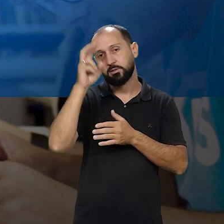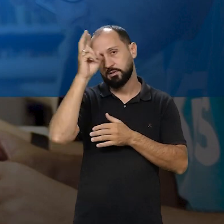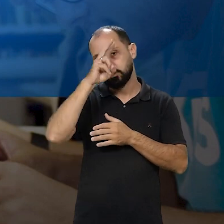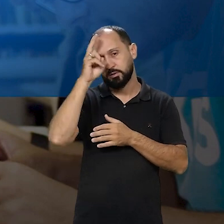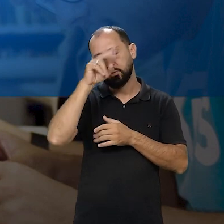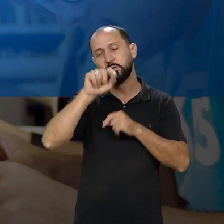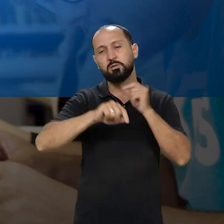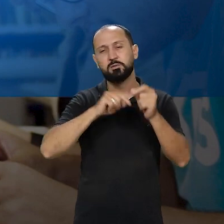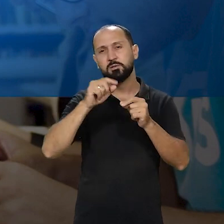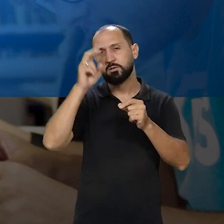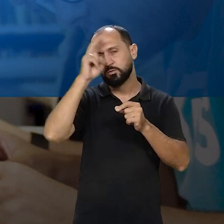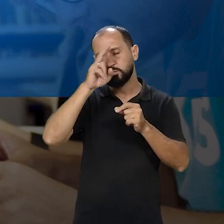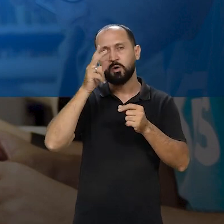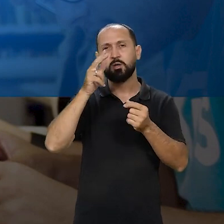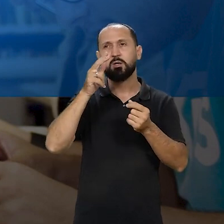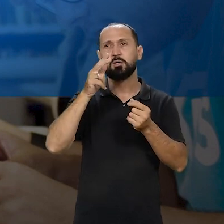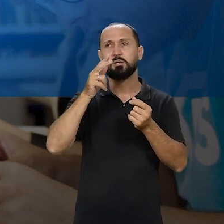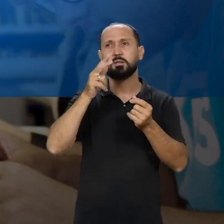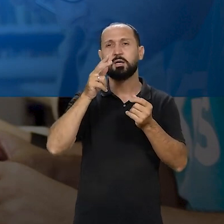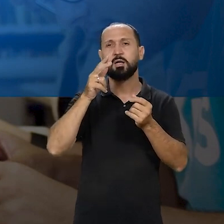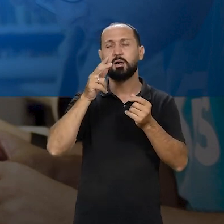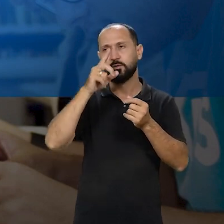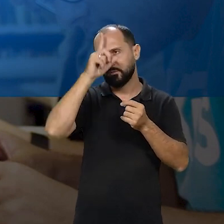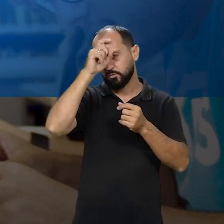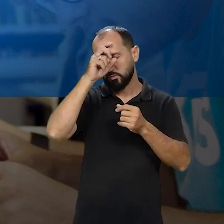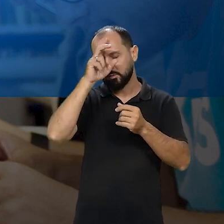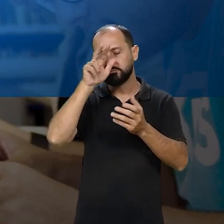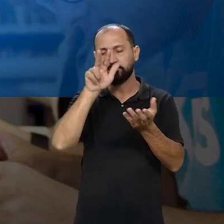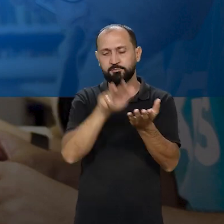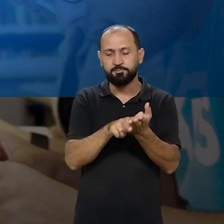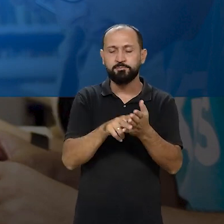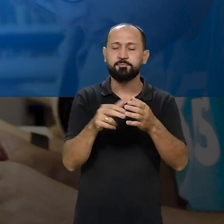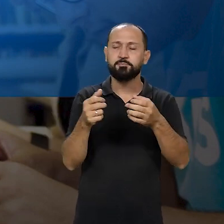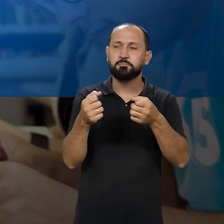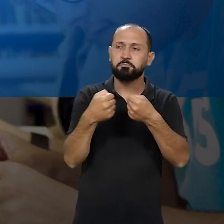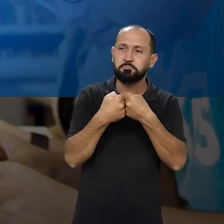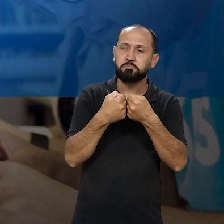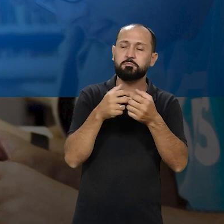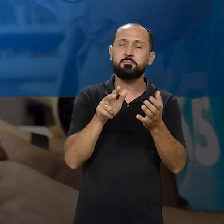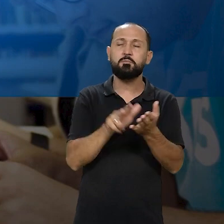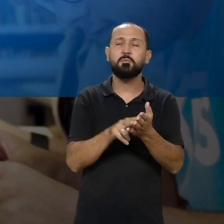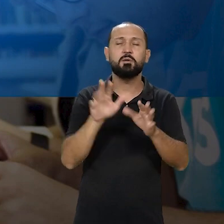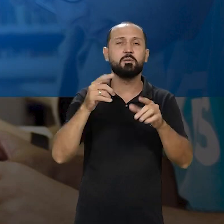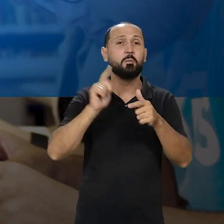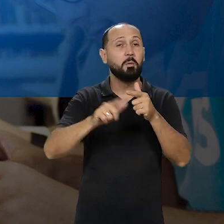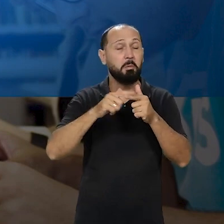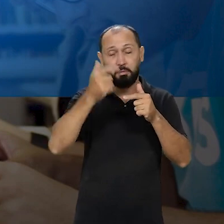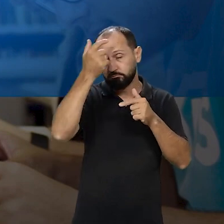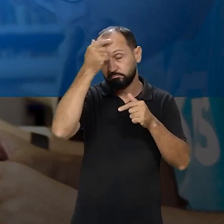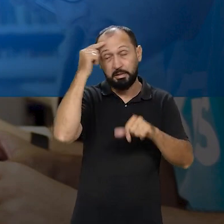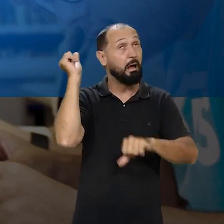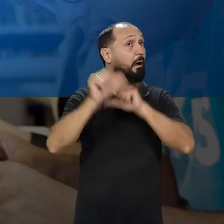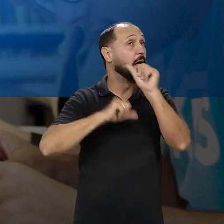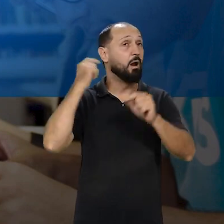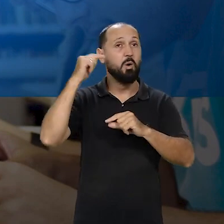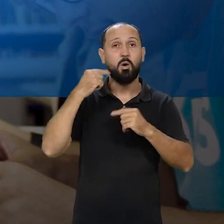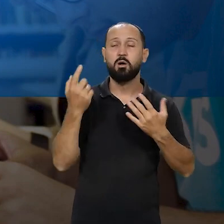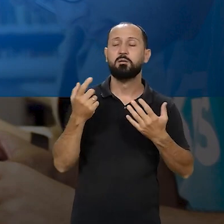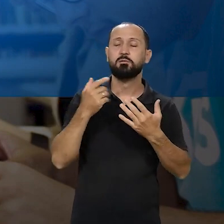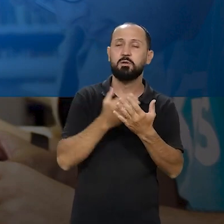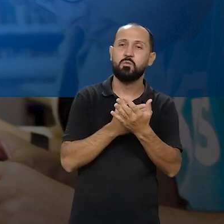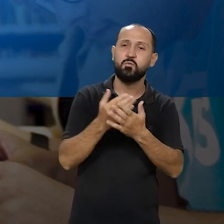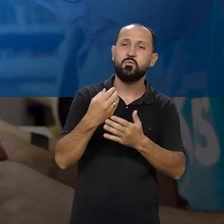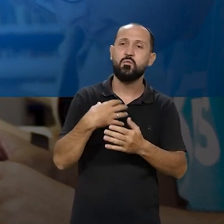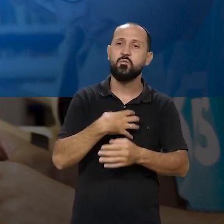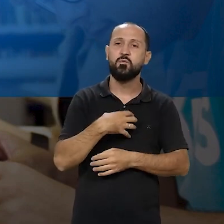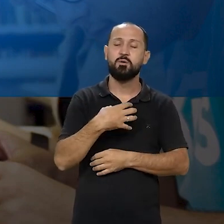ela tem histórias de internação, né, de surtos psicóticos, vamos dizer assim, e aí, ao mesmo tempo em que ele